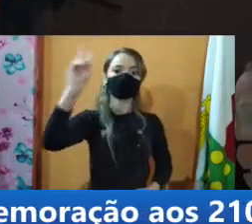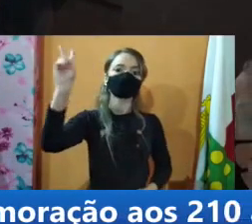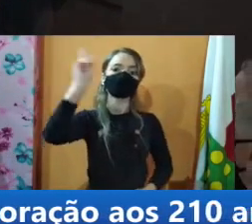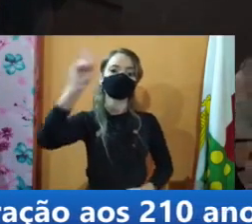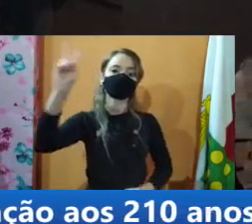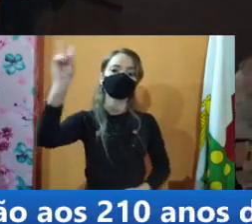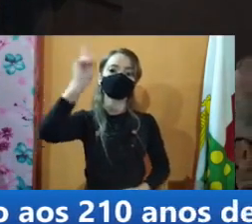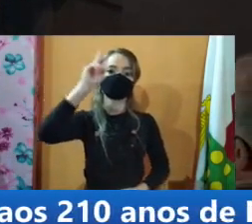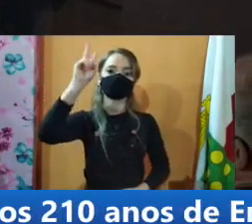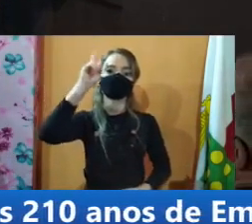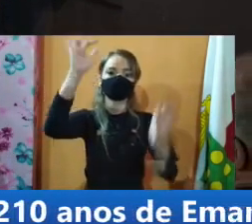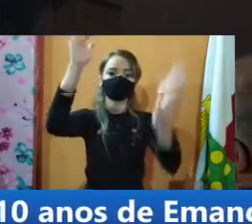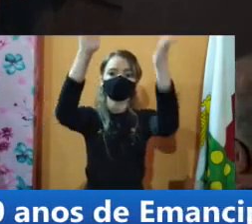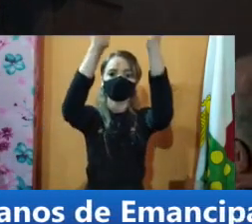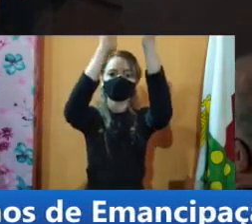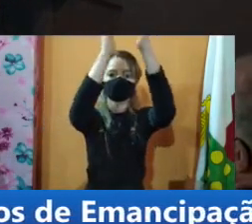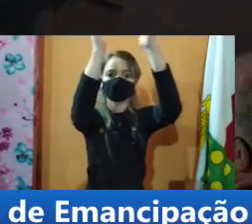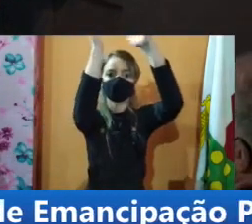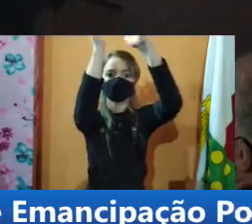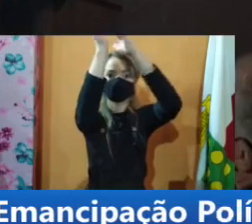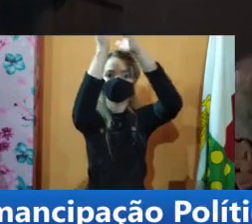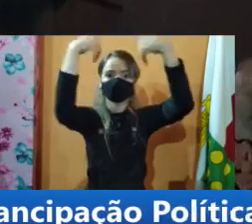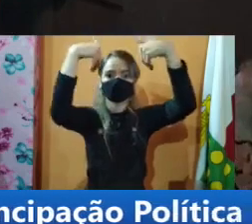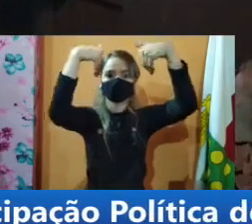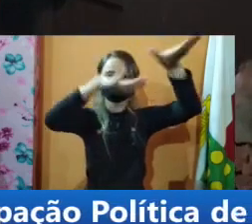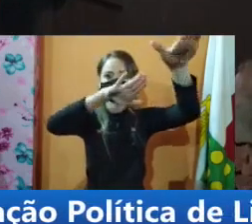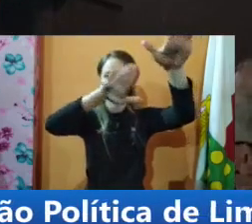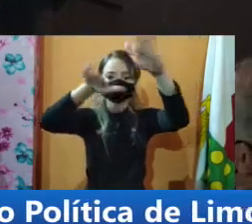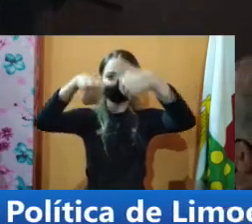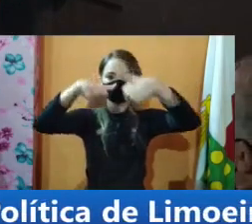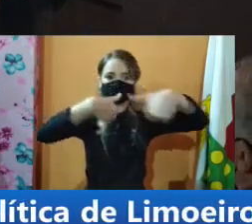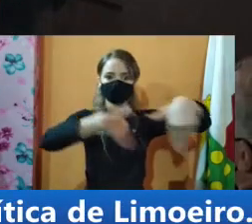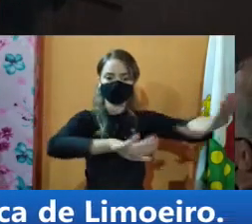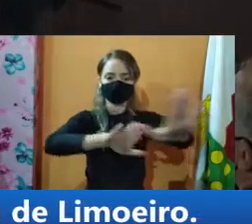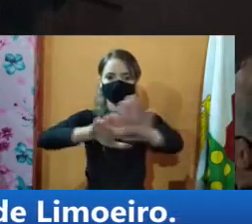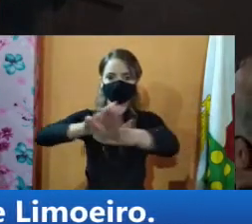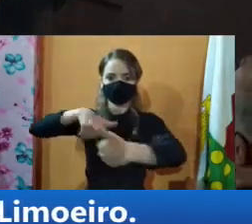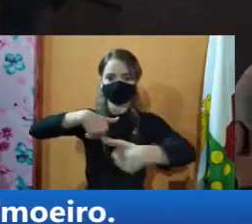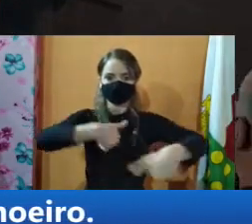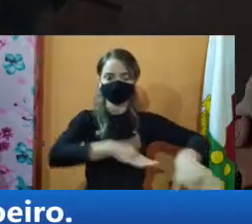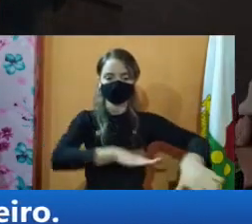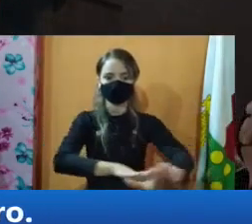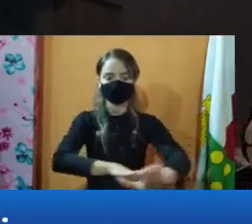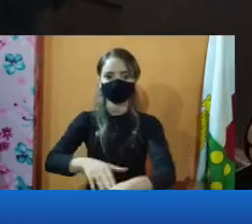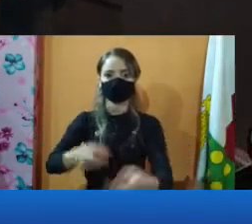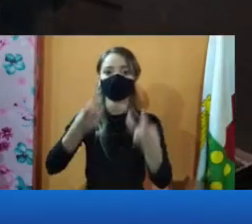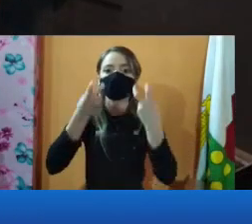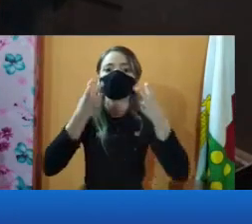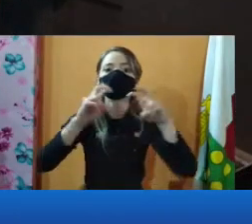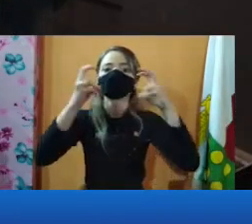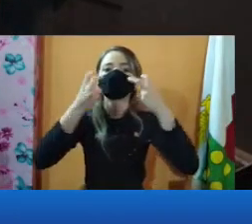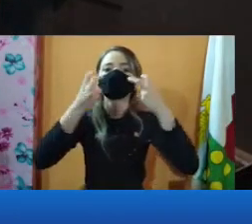na história, sob o manto do teu Redentor,